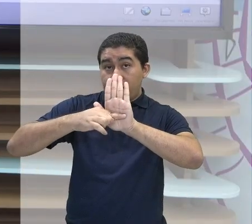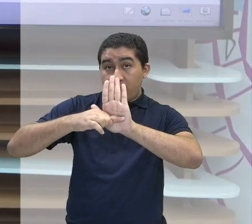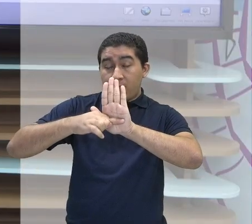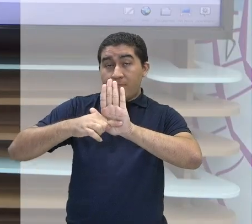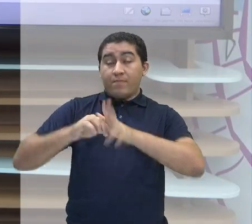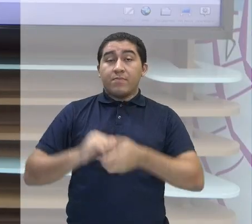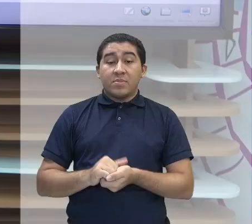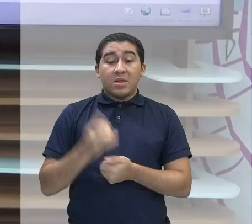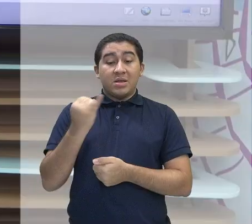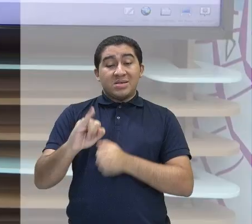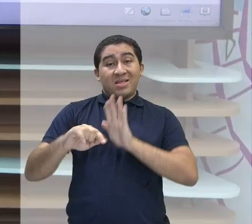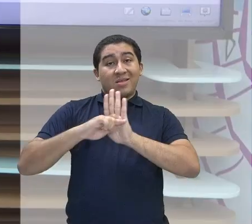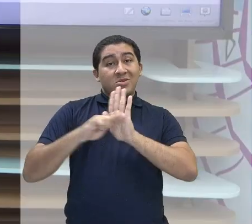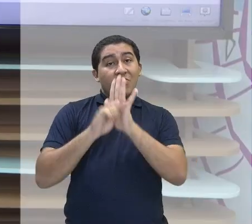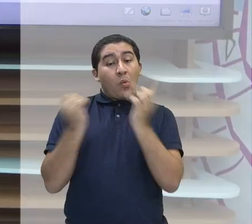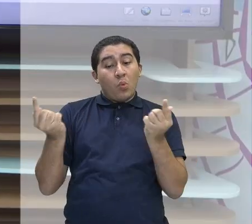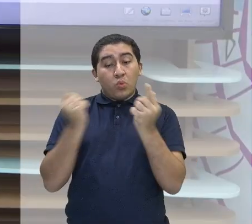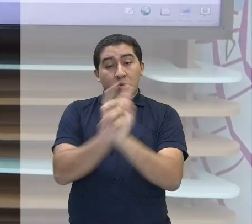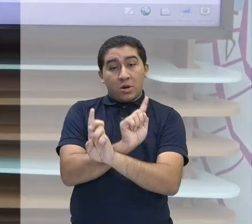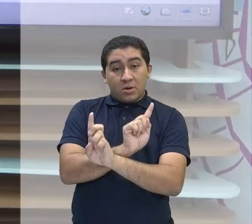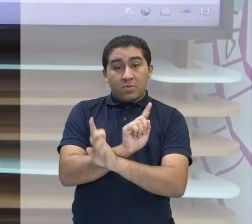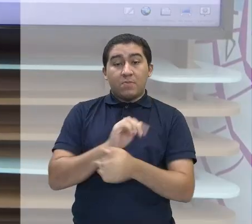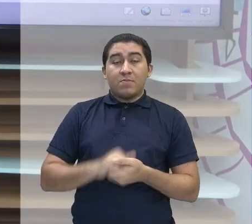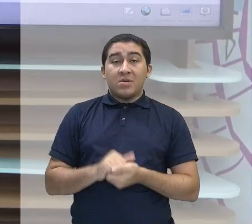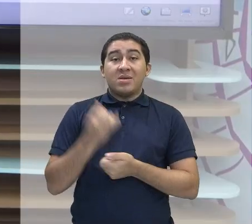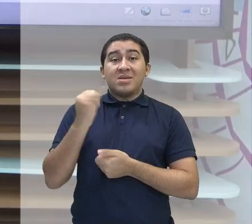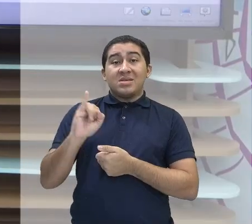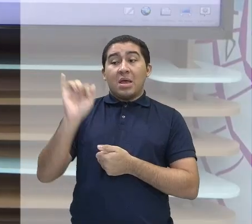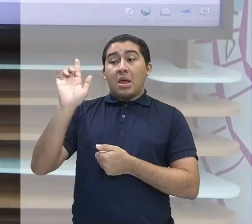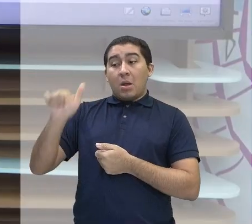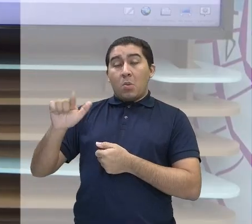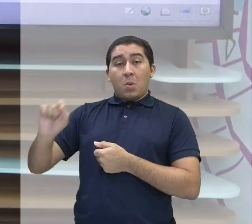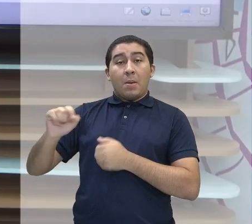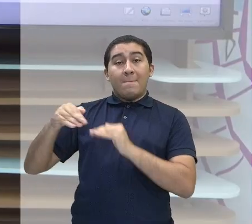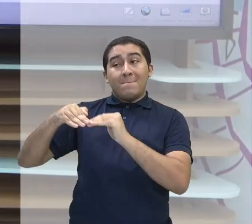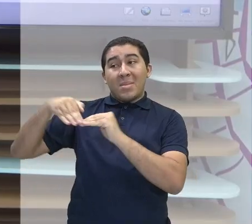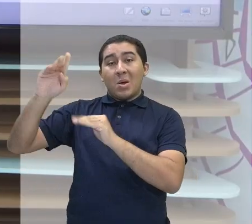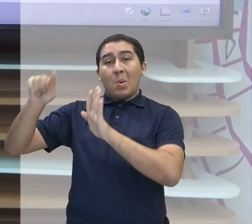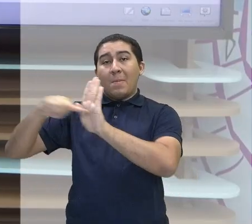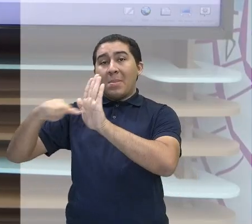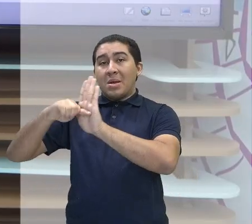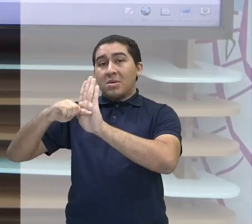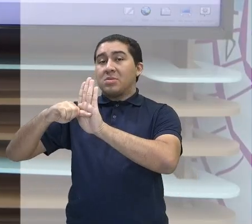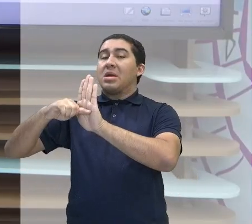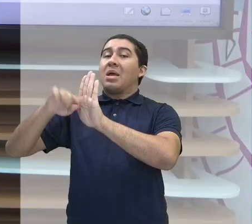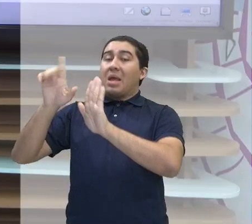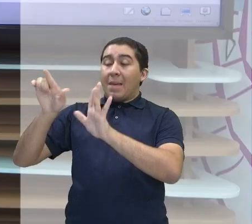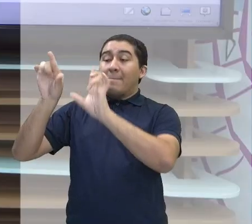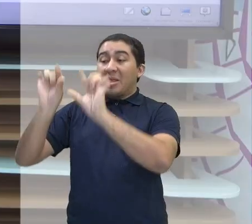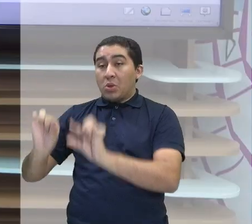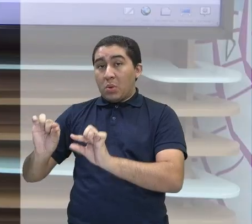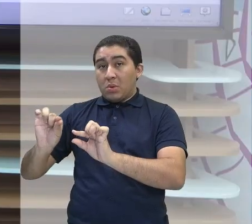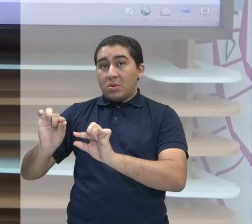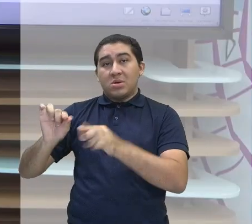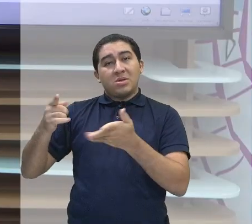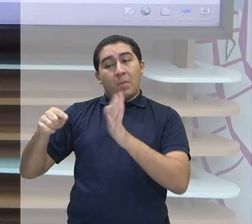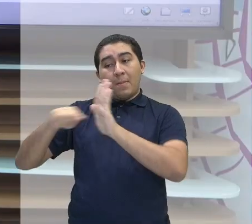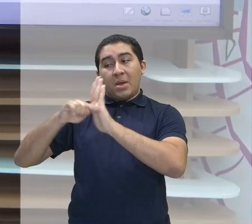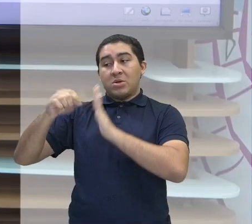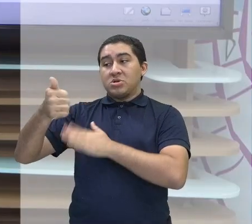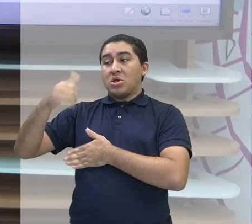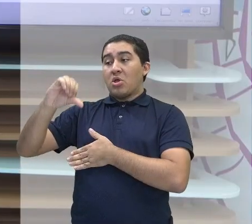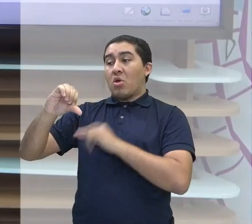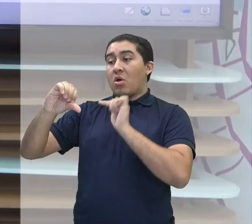números negativos é o contrário dos positivos. Quanto maior ele for aqui, menor será, tá? Ou seja, menos 19,